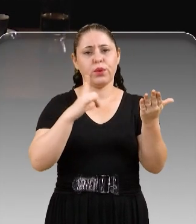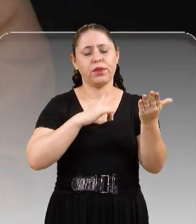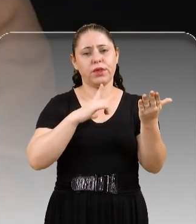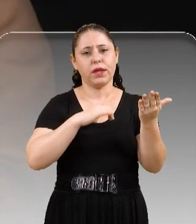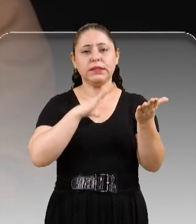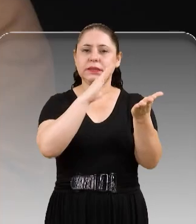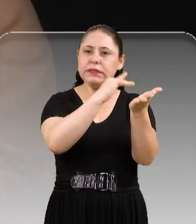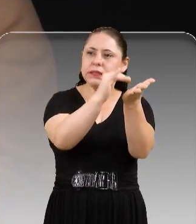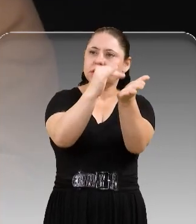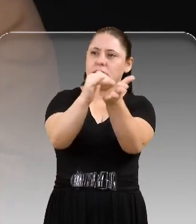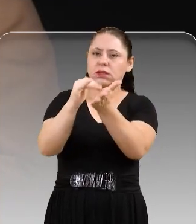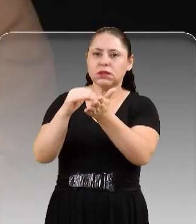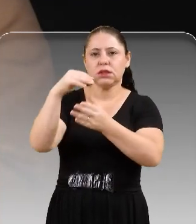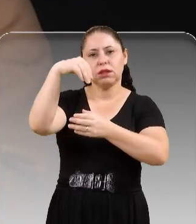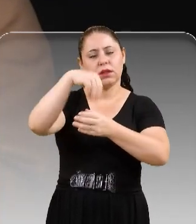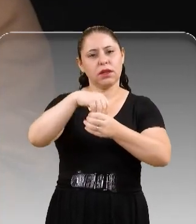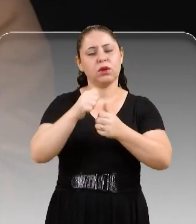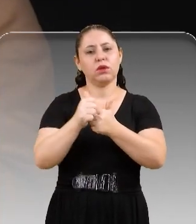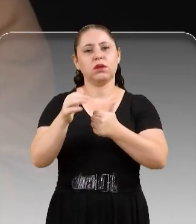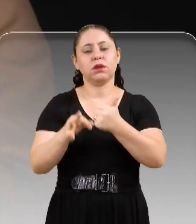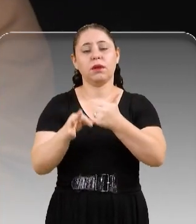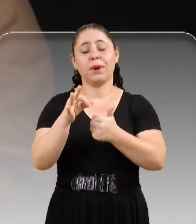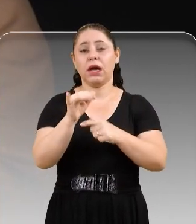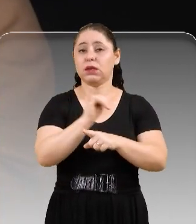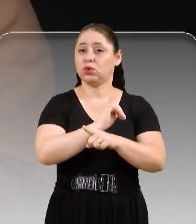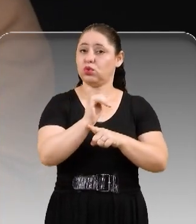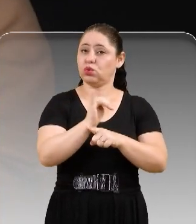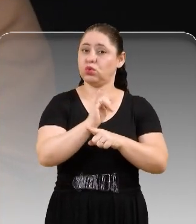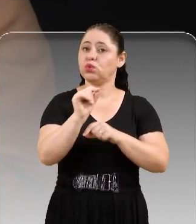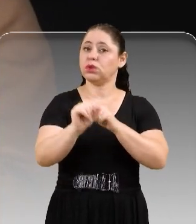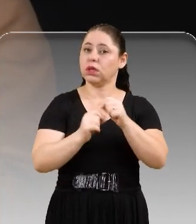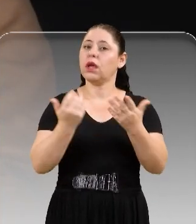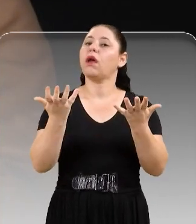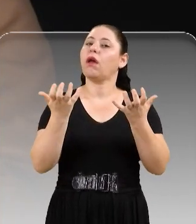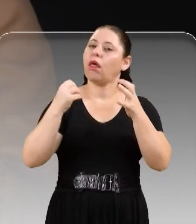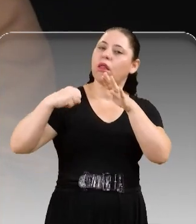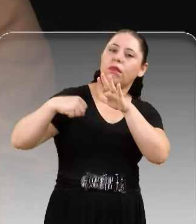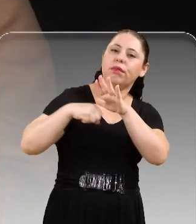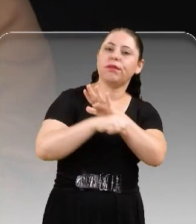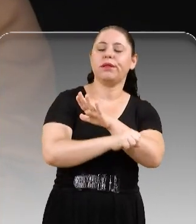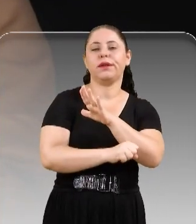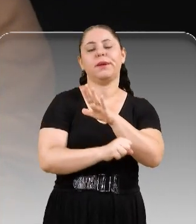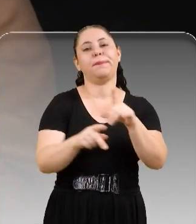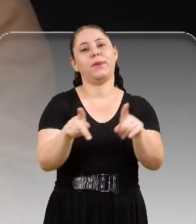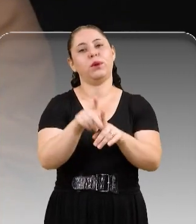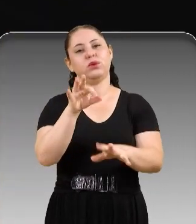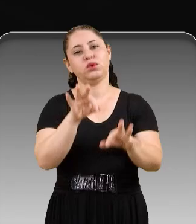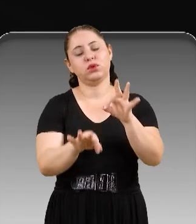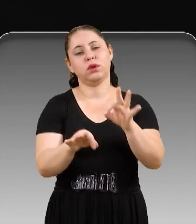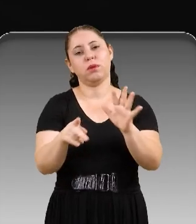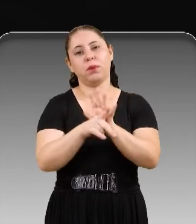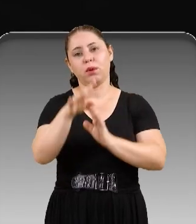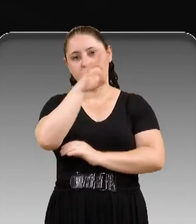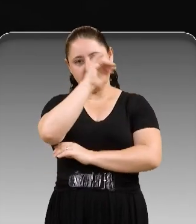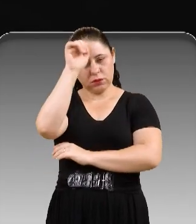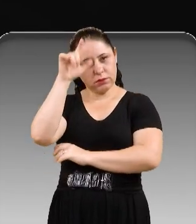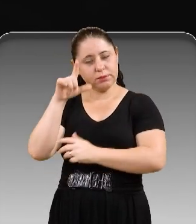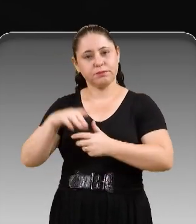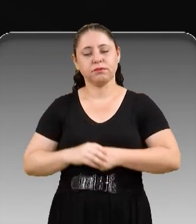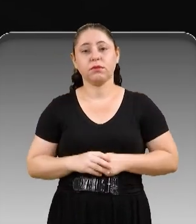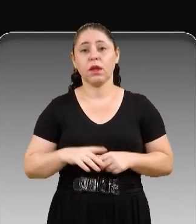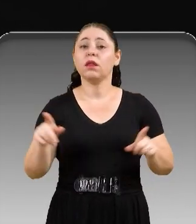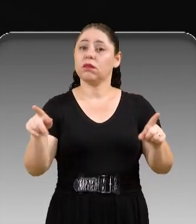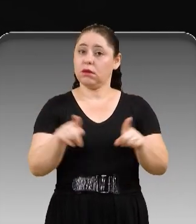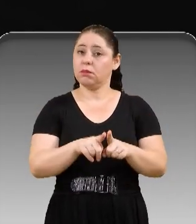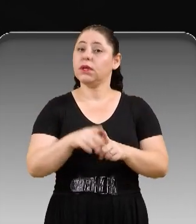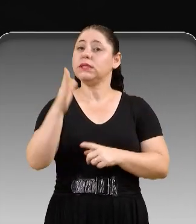tribunal e as ações que se pretende implantar num judiciário como o Judiciário de Mato Grosso do Sul. Levando em consideração que existe um